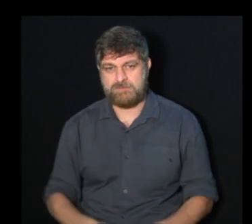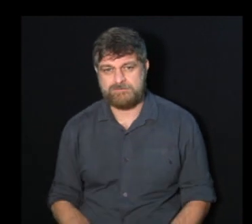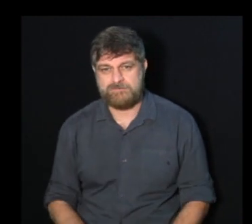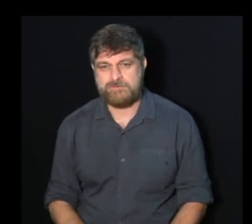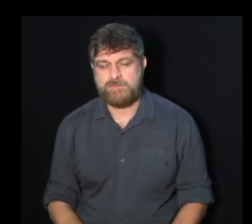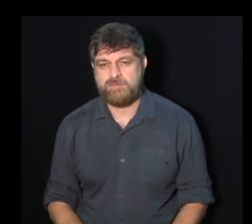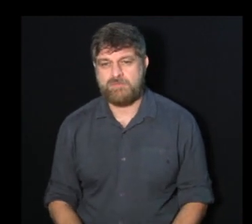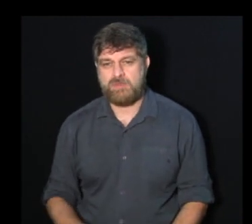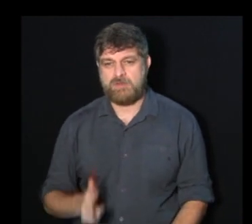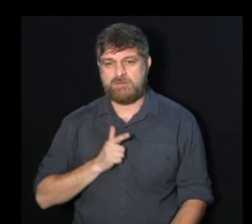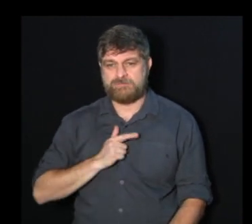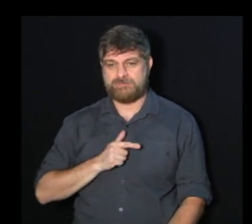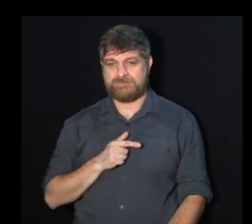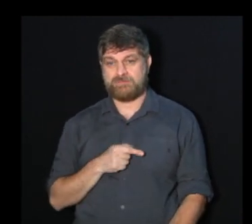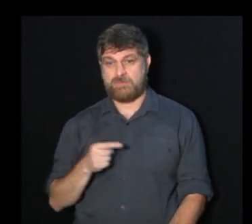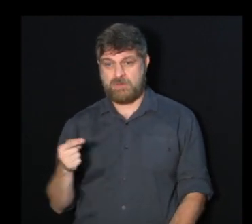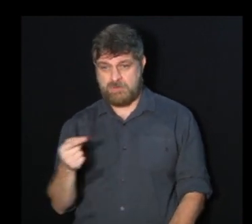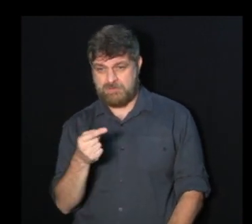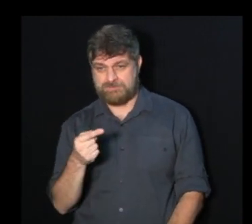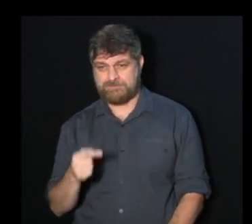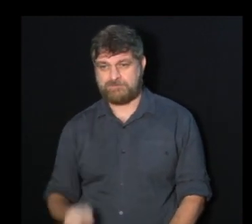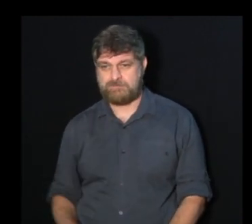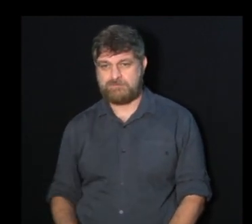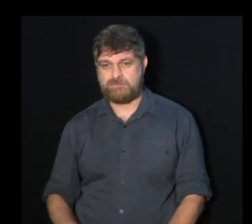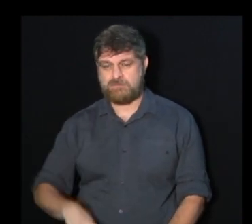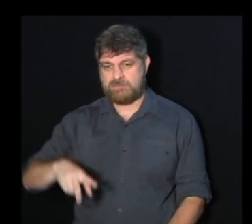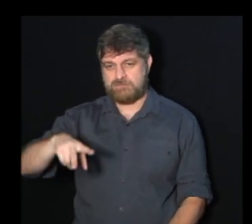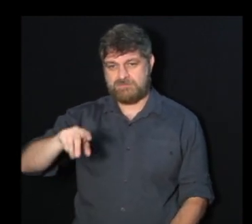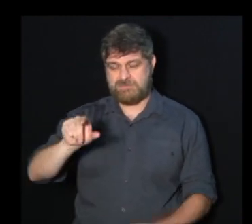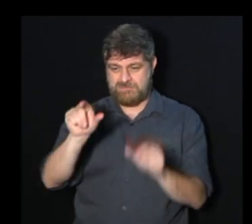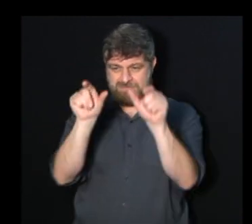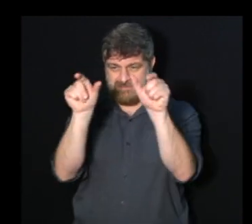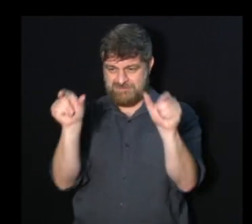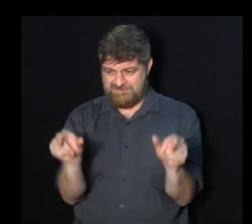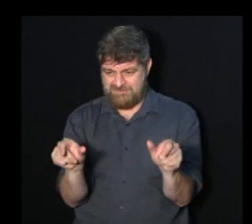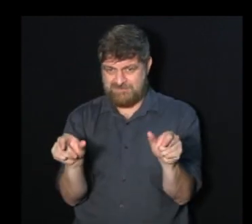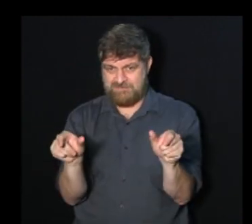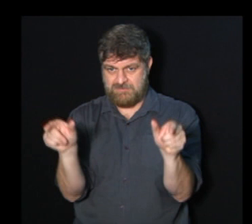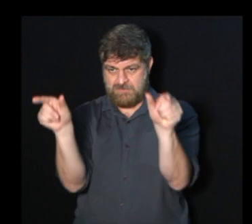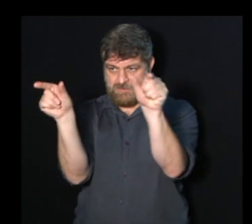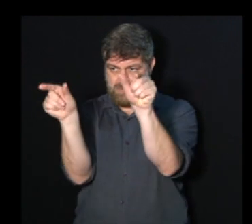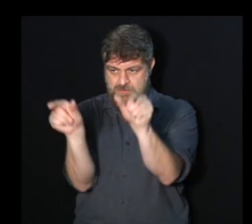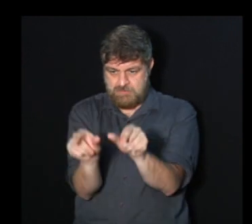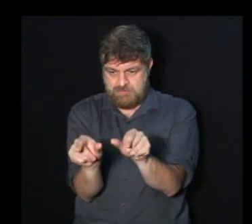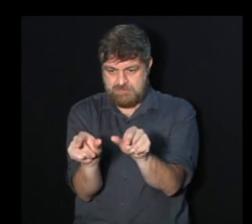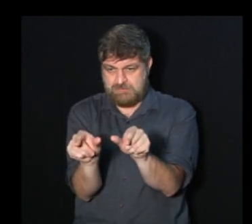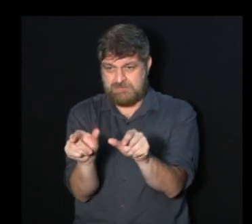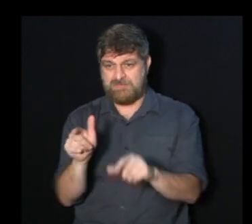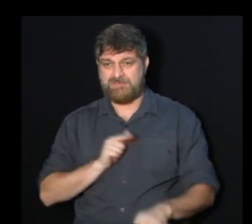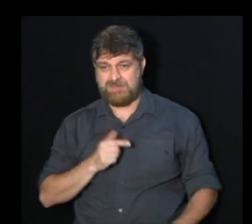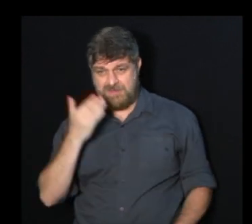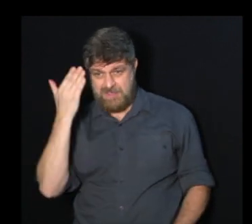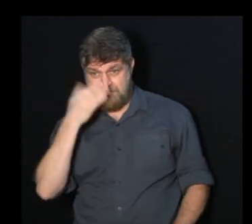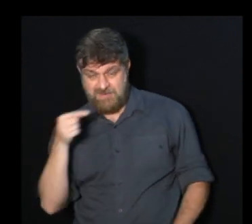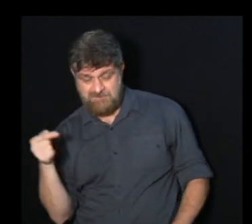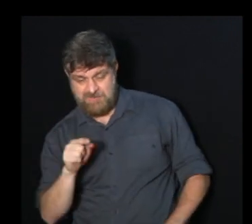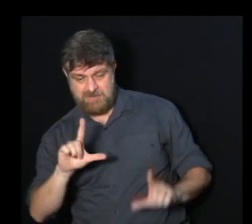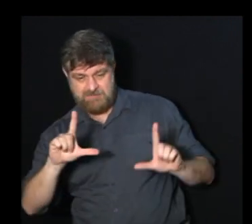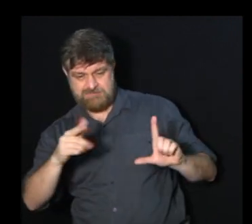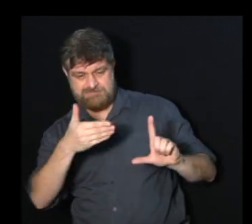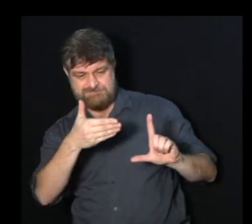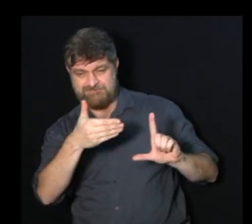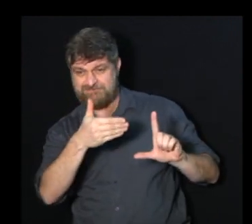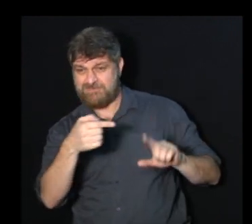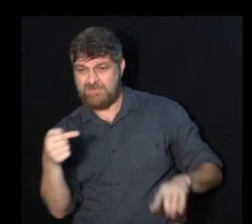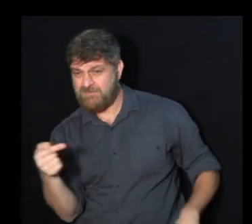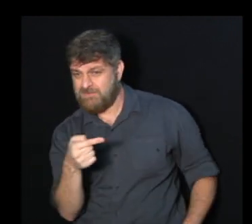Desvio dinâmico do joelho. Ali você vai ver um joelho varo, um joelho valgo. na própria imagem já dá para ver ali, ó. Se você vê o